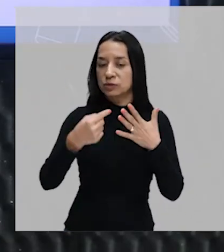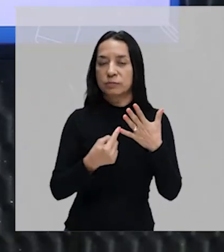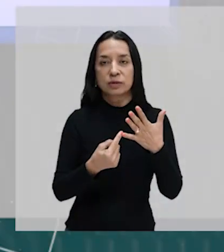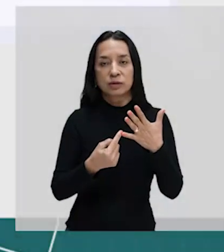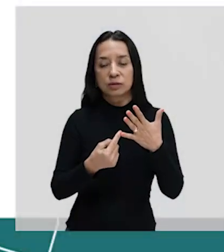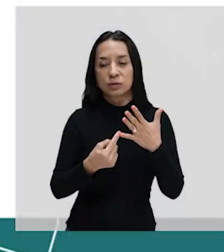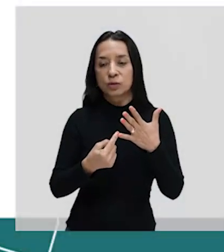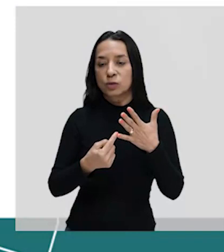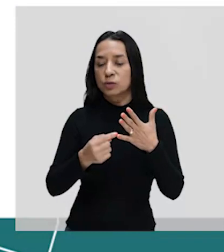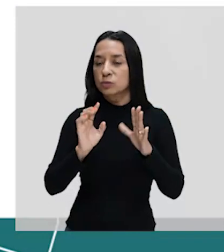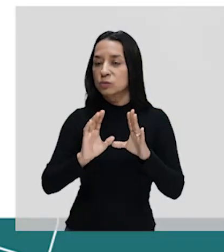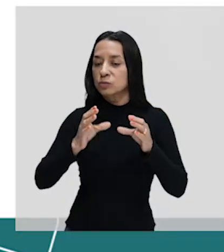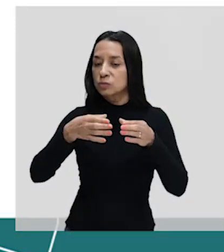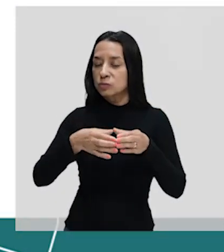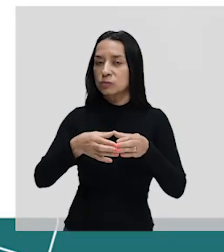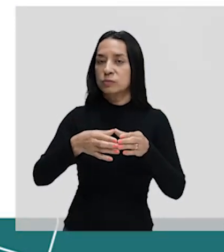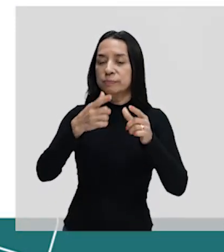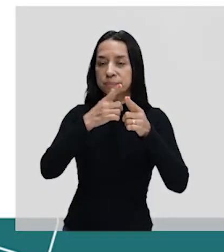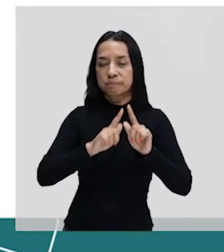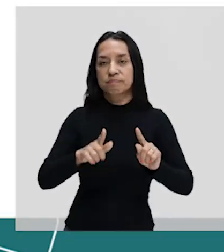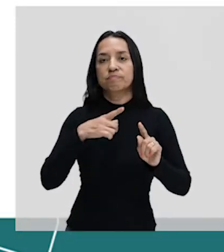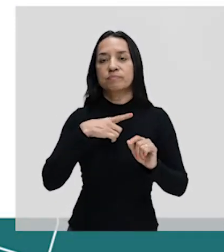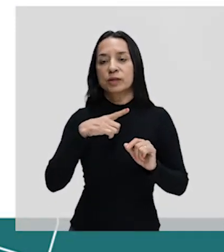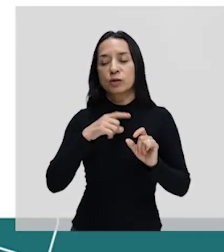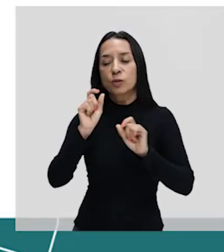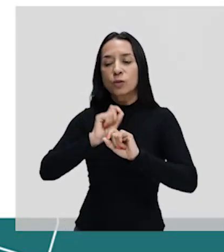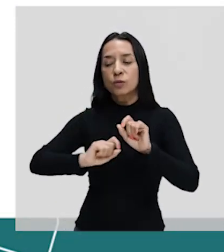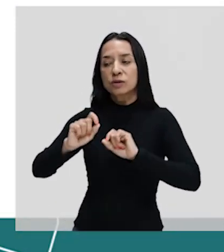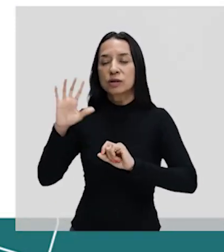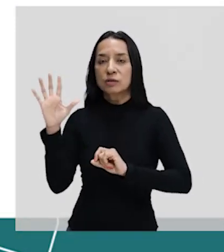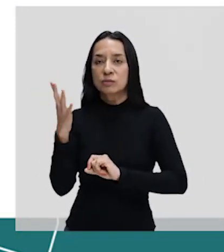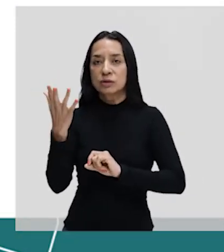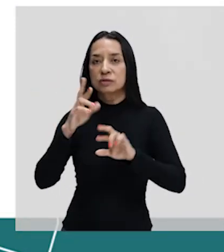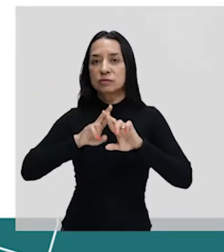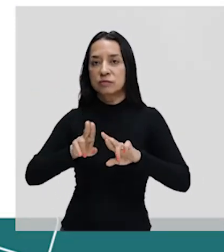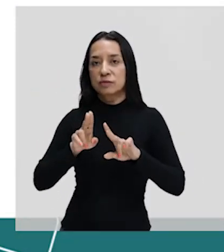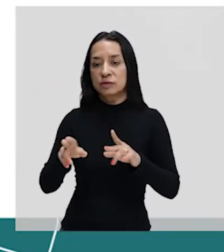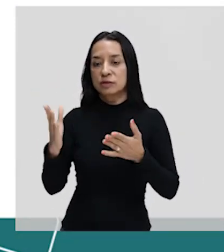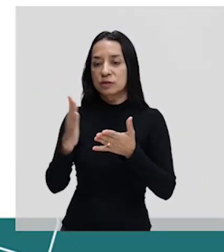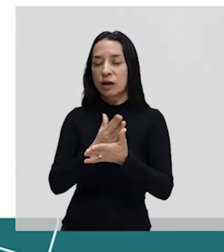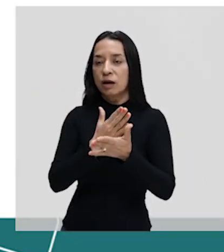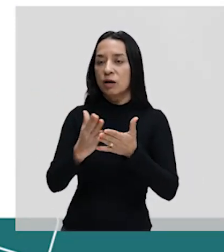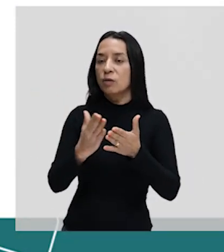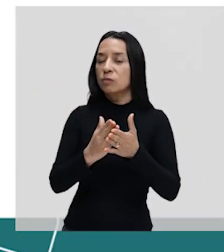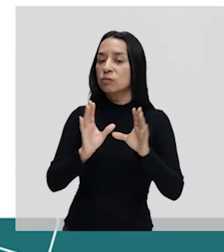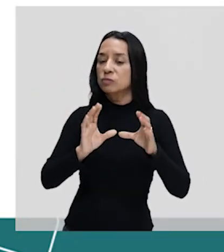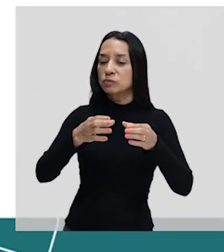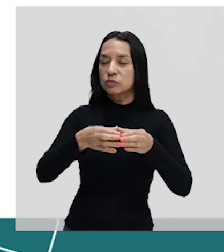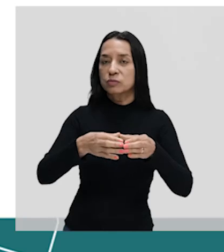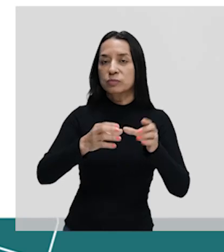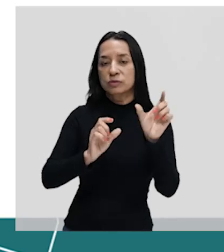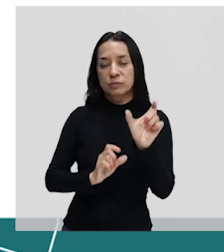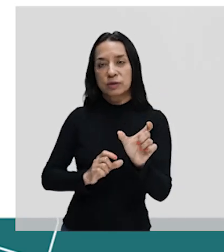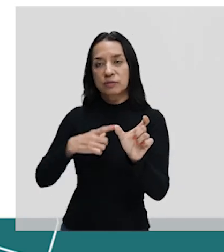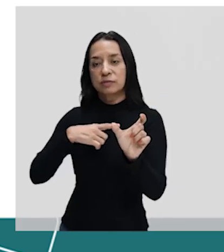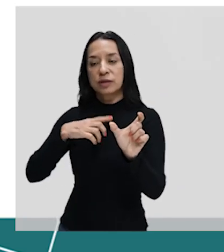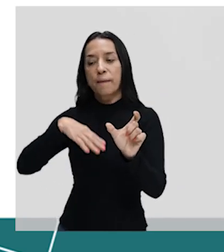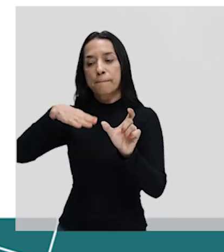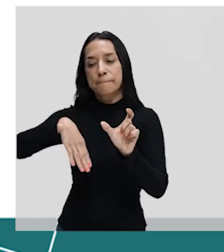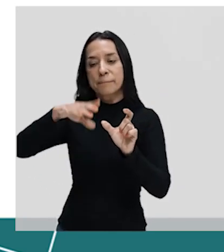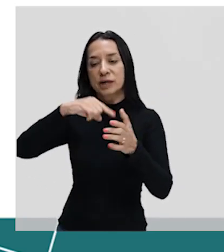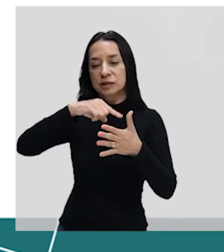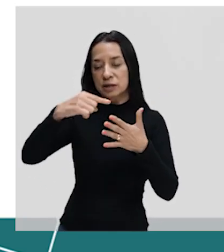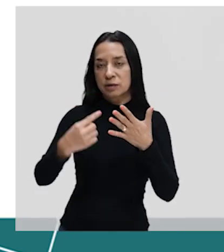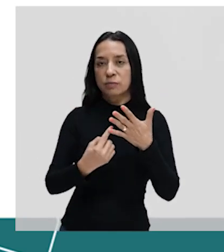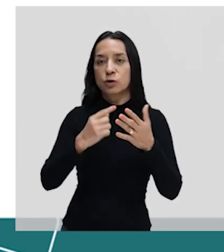as classes gramaticais têm. O que acontece de diferente é que algumas classes de palavras têm mais elementos que a